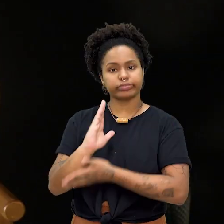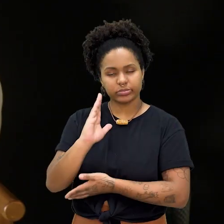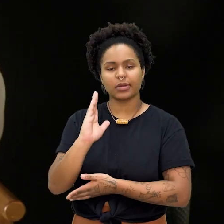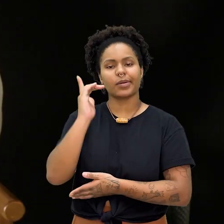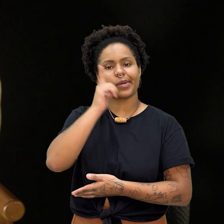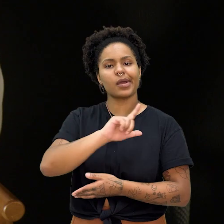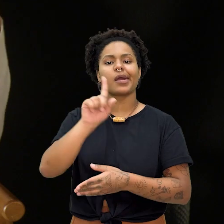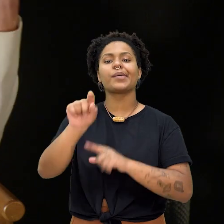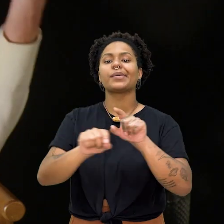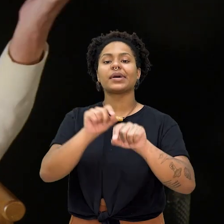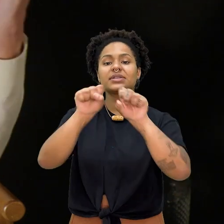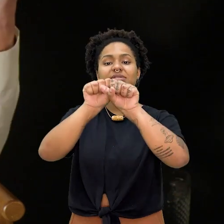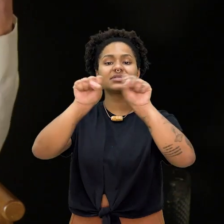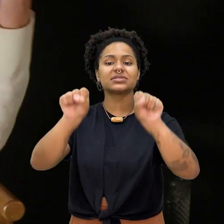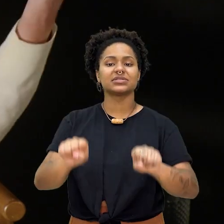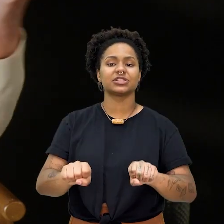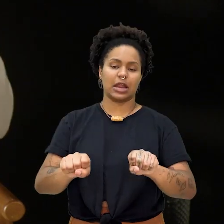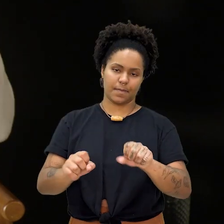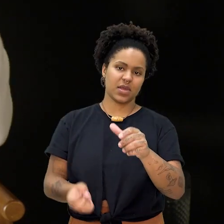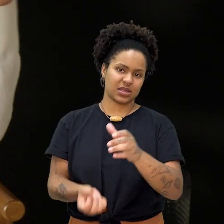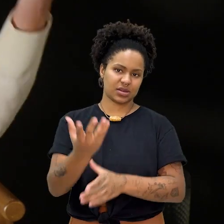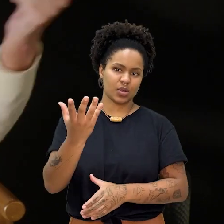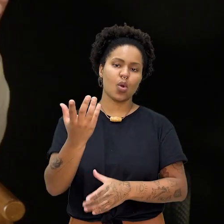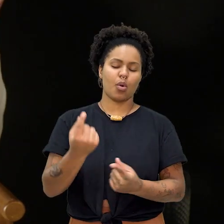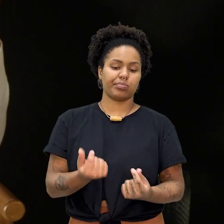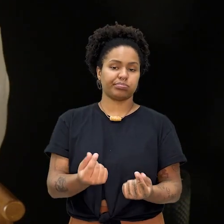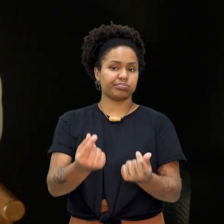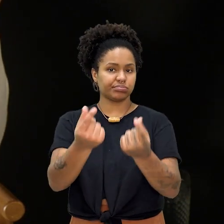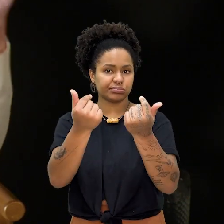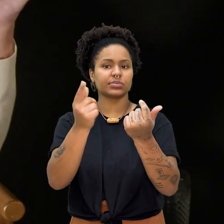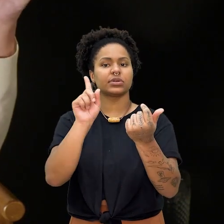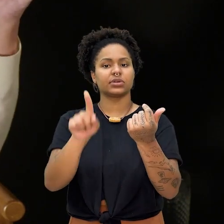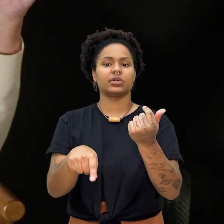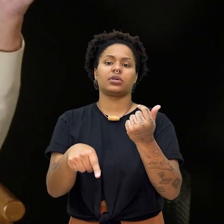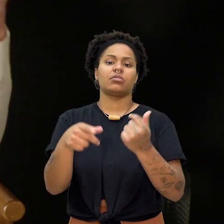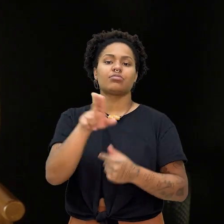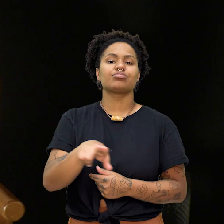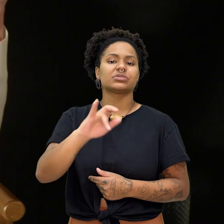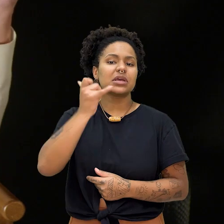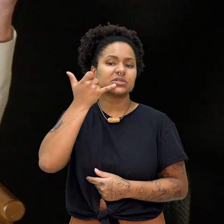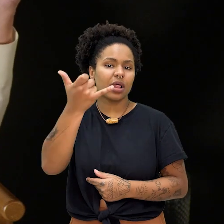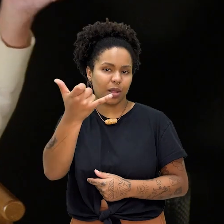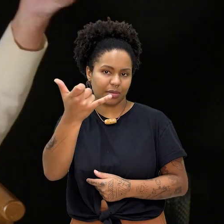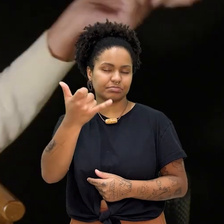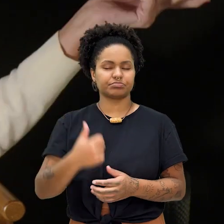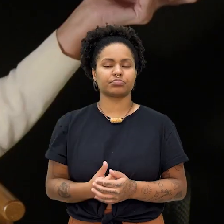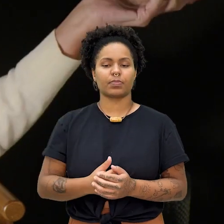ganhou com o sistema, criando um sistema financeiro via celular. O que